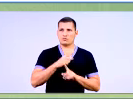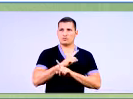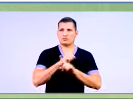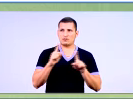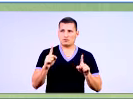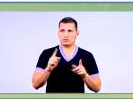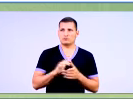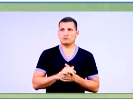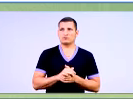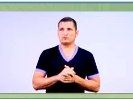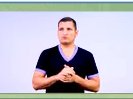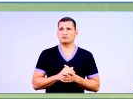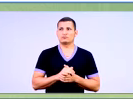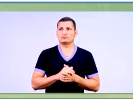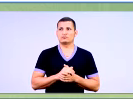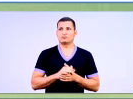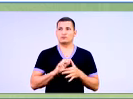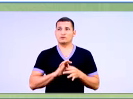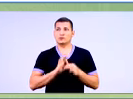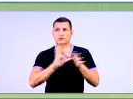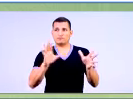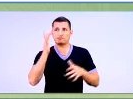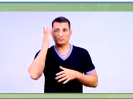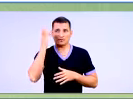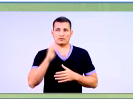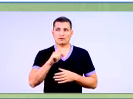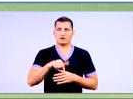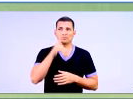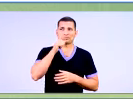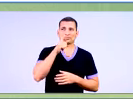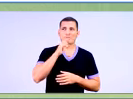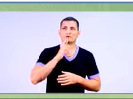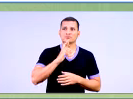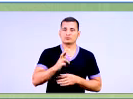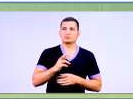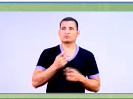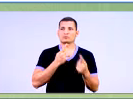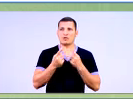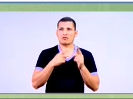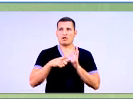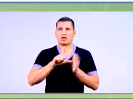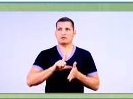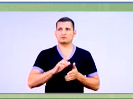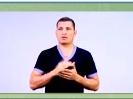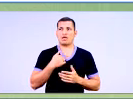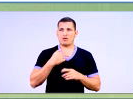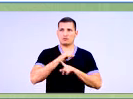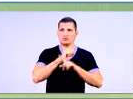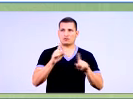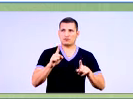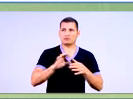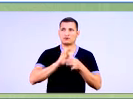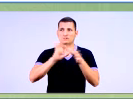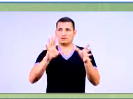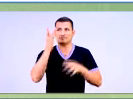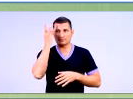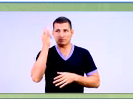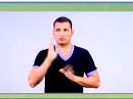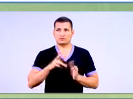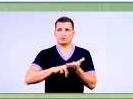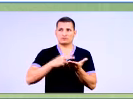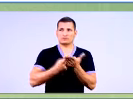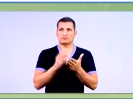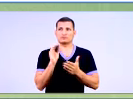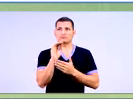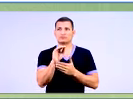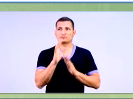não estarei livre amanhã. Foi o que a Denise respondeu, né? Eu não estarei livre amanhã. Já colocamos a tradução para